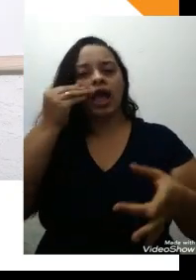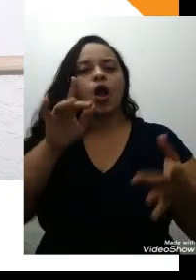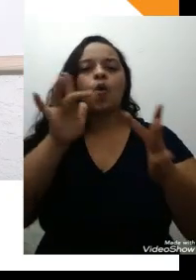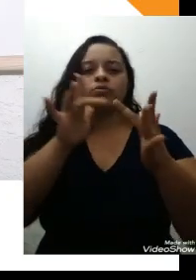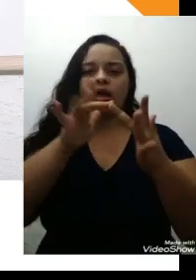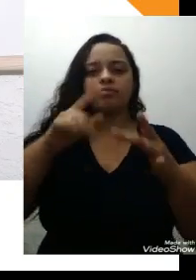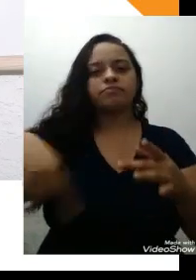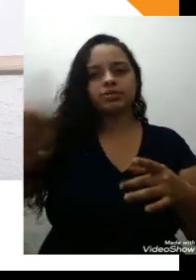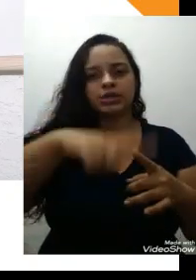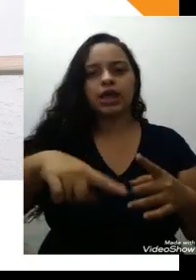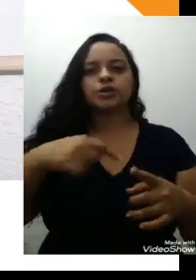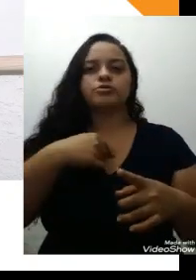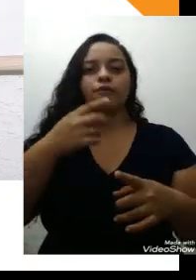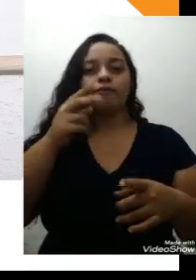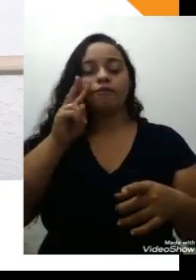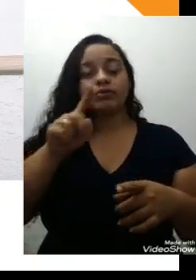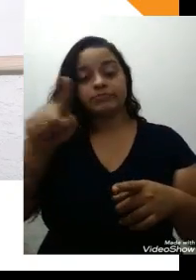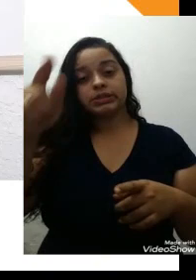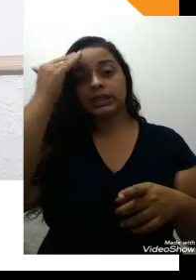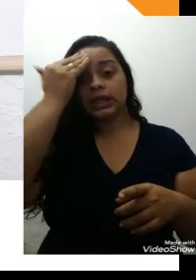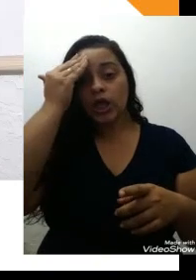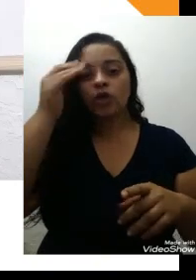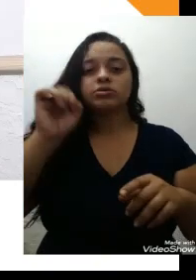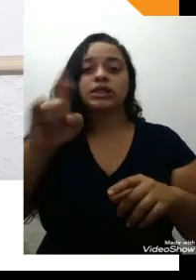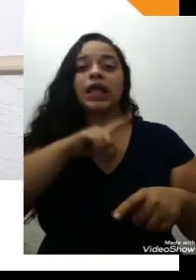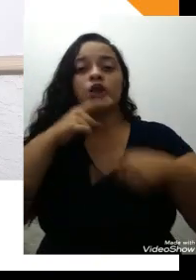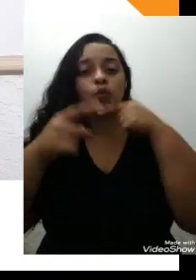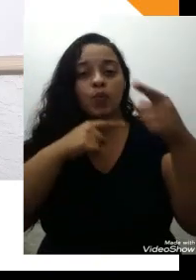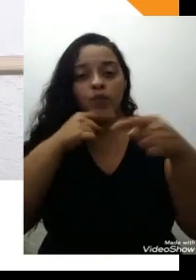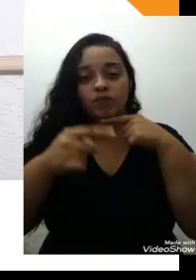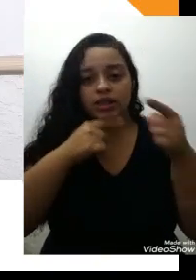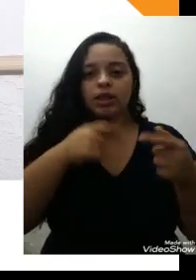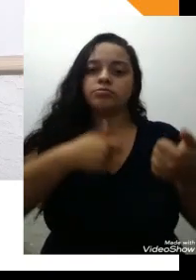o feedback e, porventura, tirar alguma dúvida aí que possa